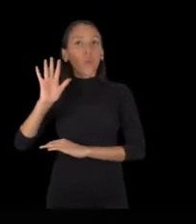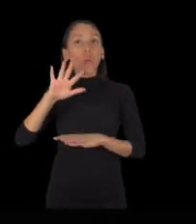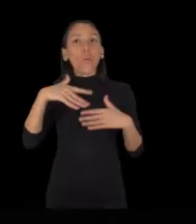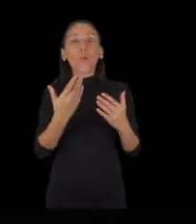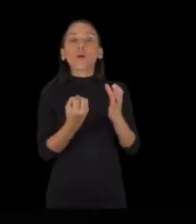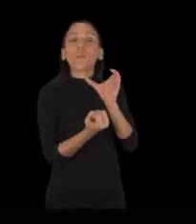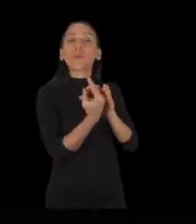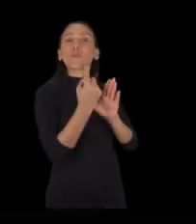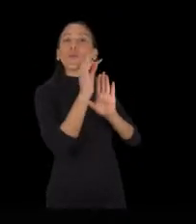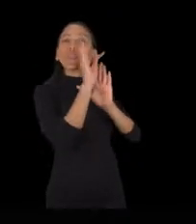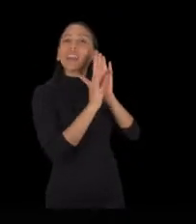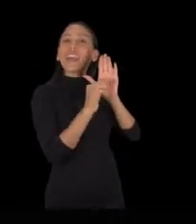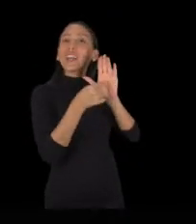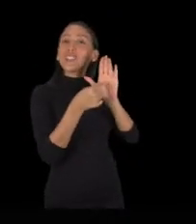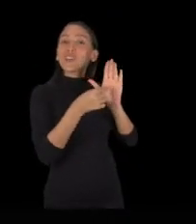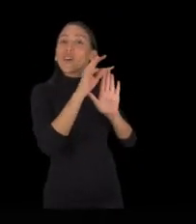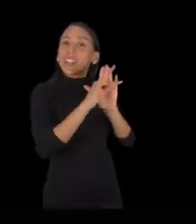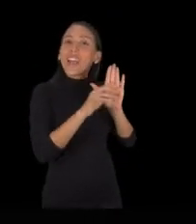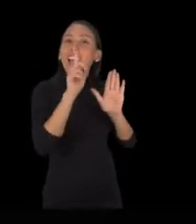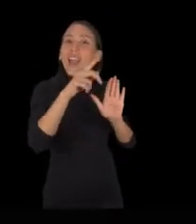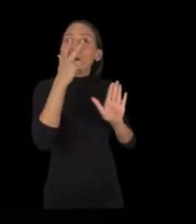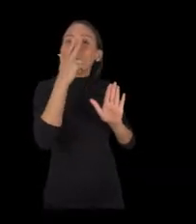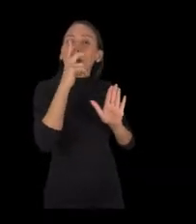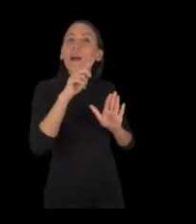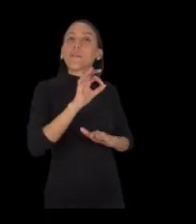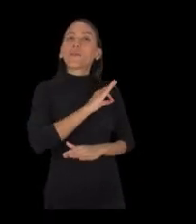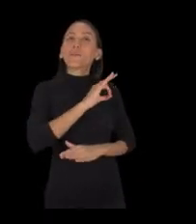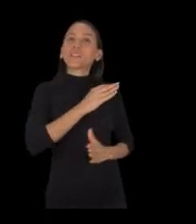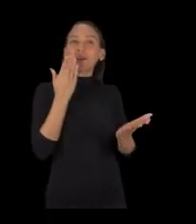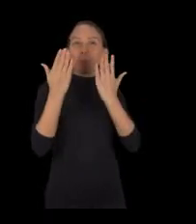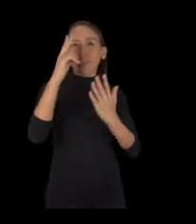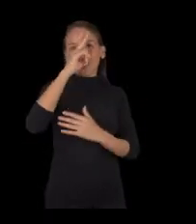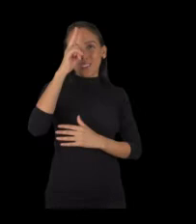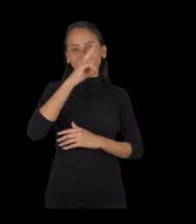ser considerado hoje um texto da crônica policial.